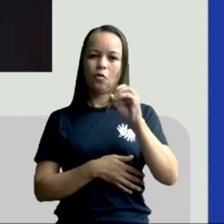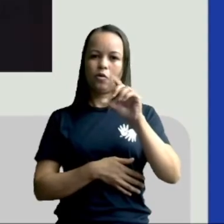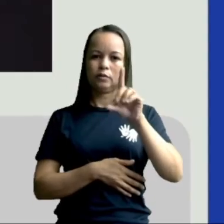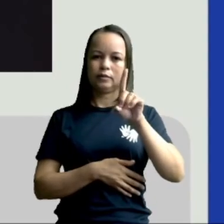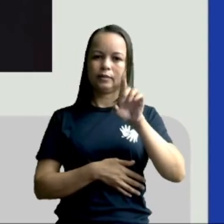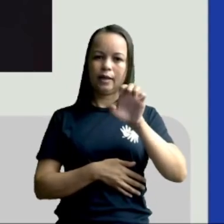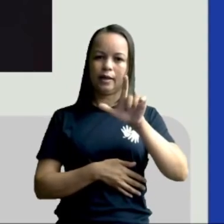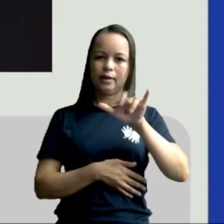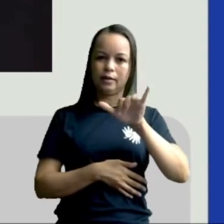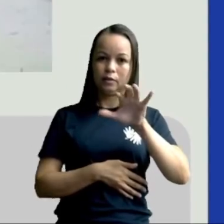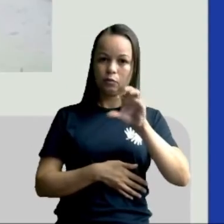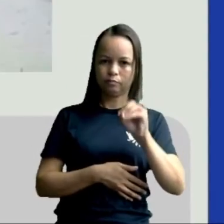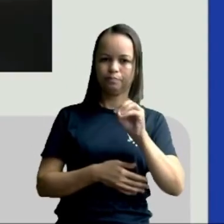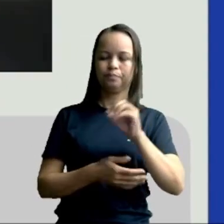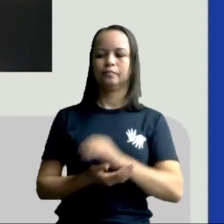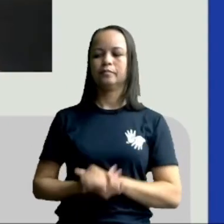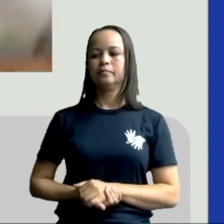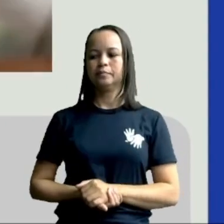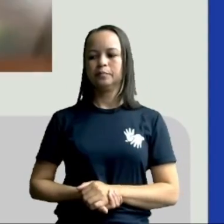turbinado.